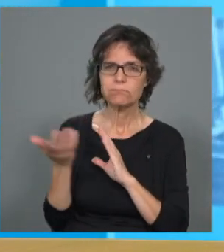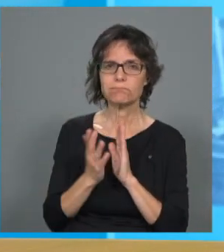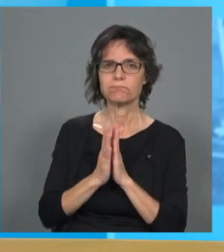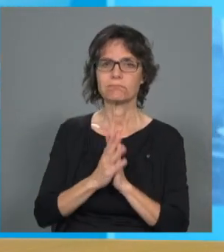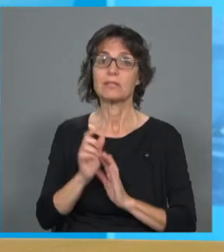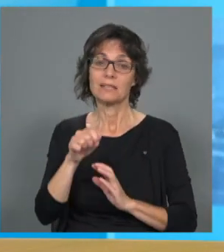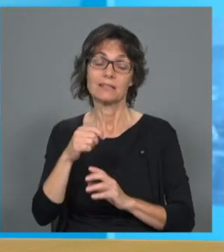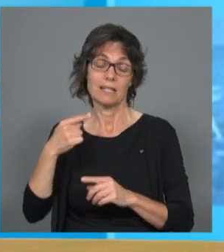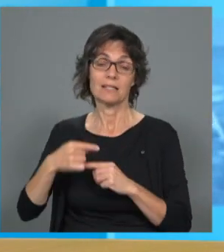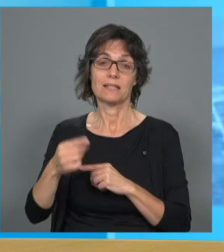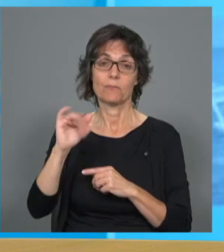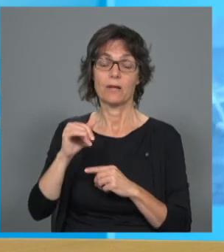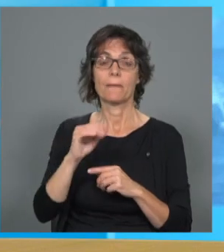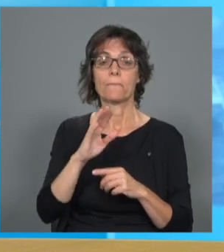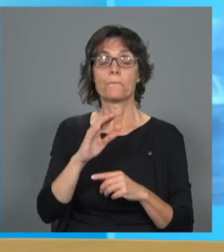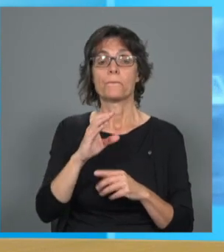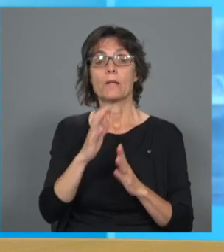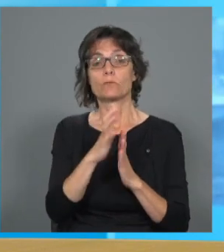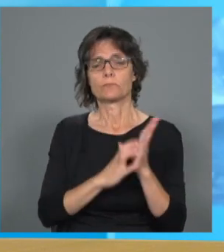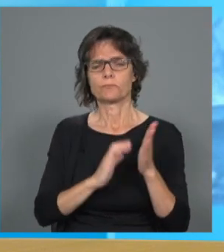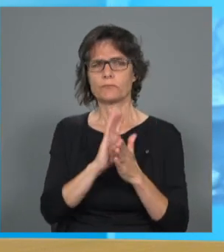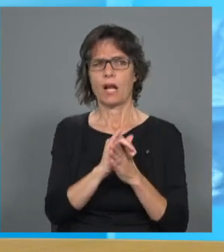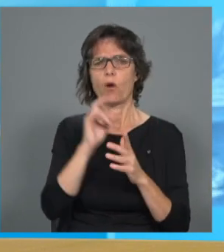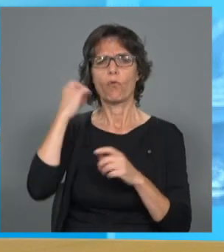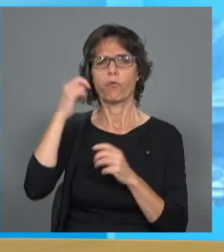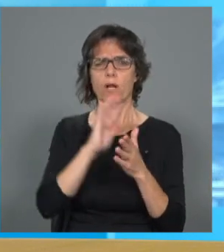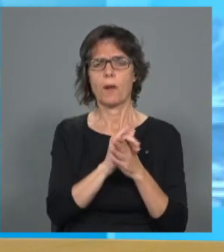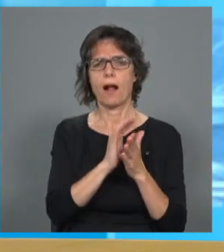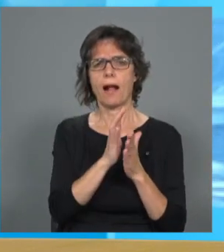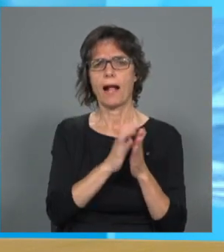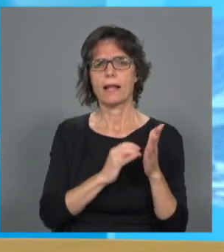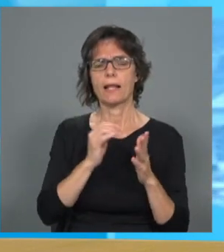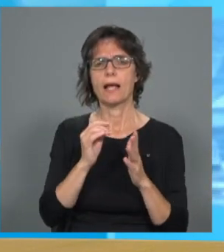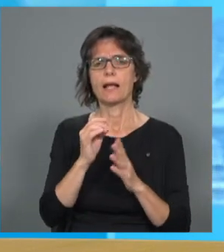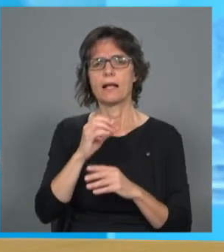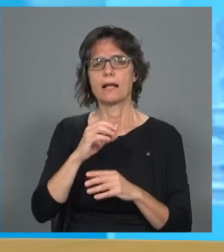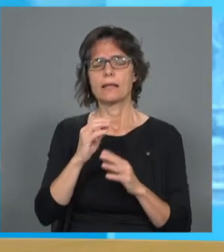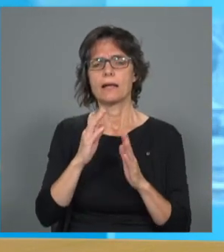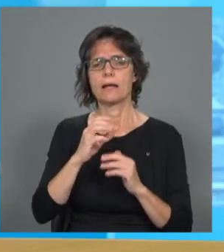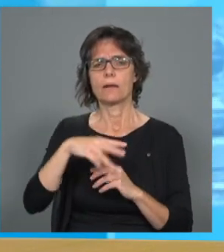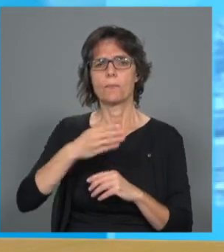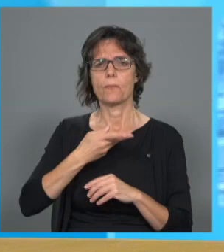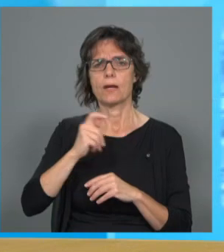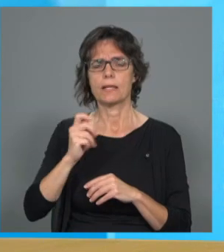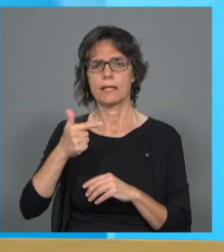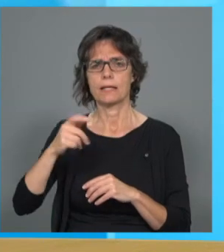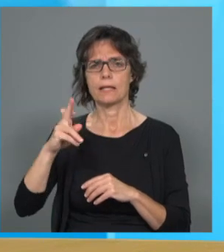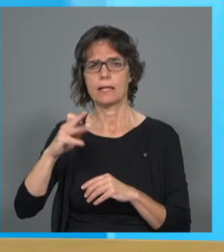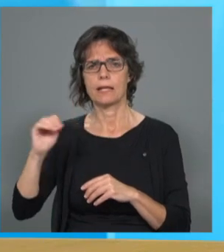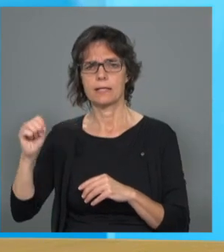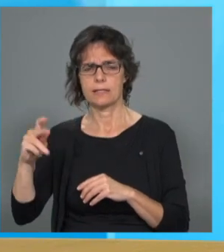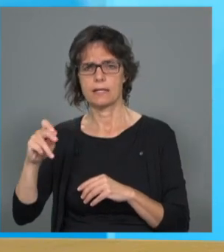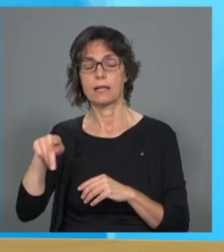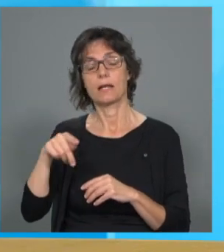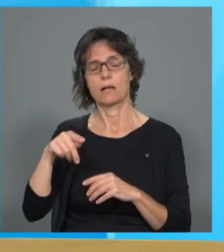letras Cartas da Madre Teresa, Letras da Madre Teresa, um filme que já saiu há bastantes anos e que agora se vê vê-se